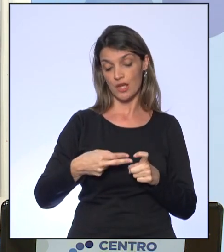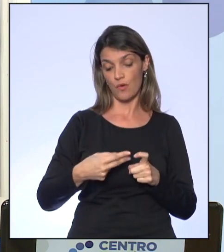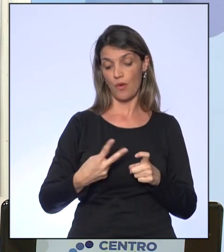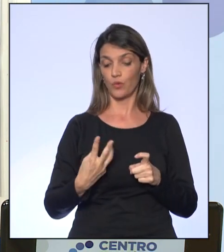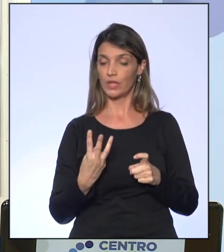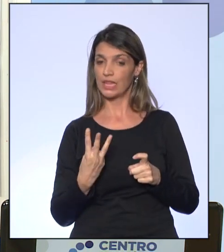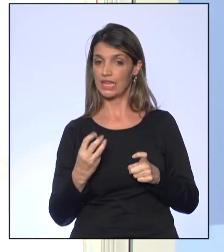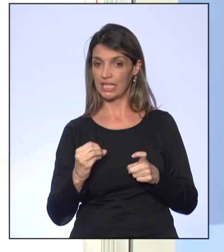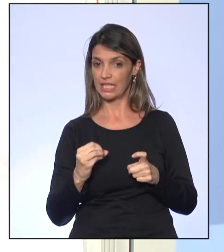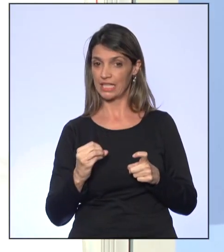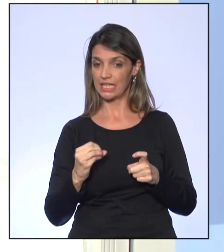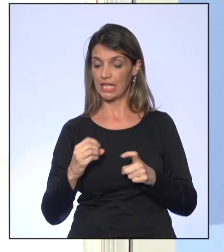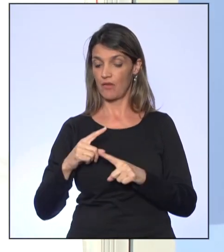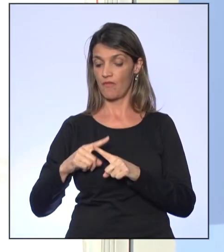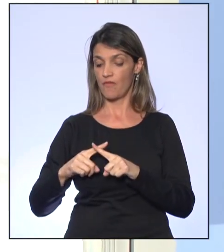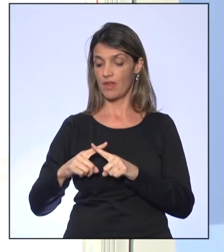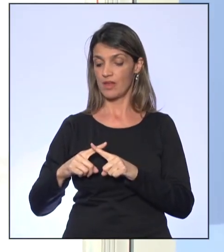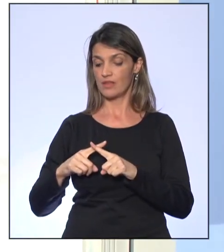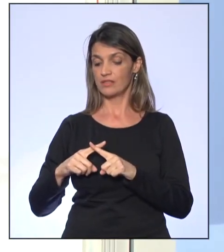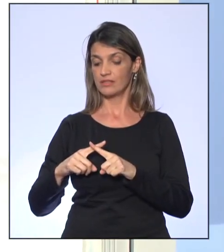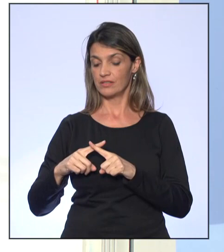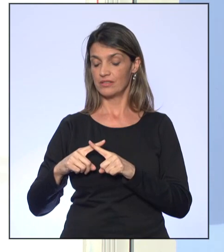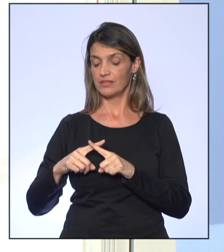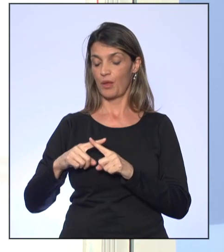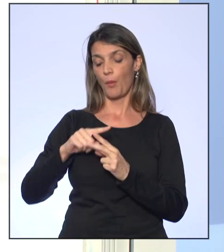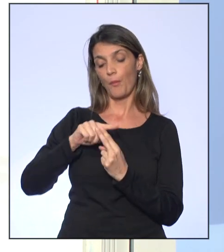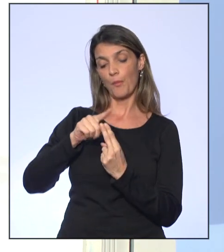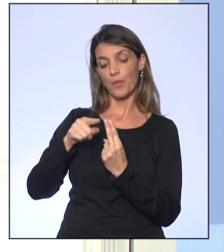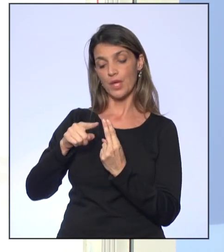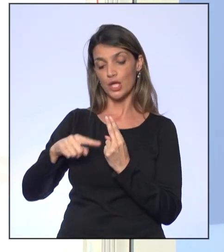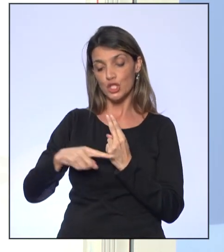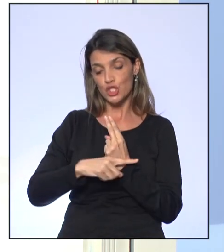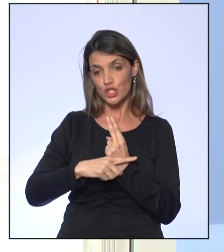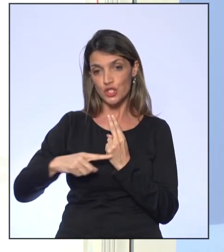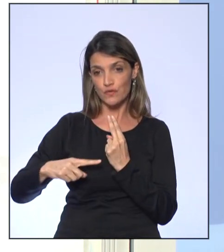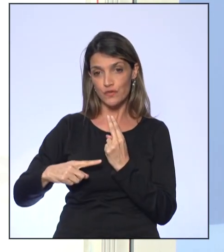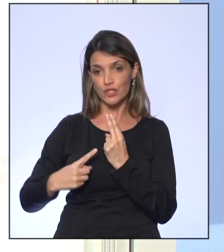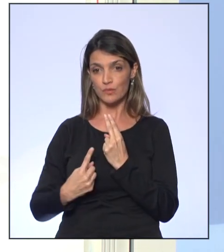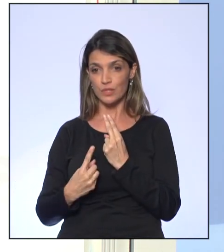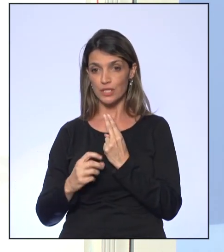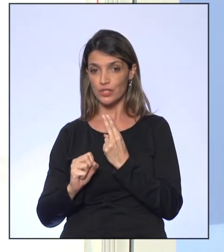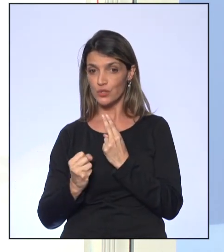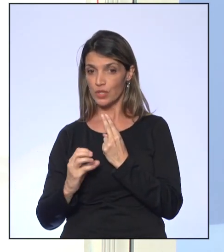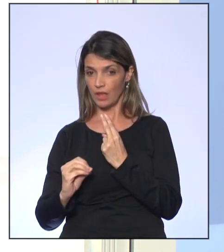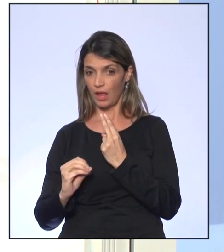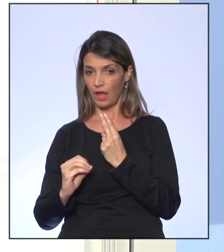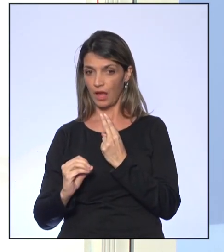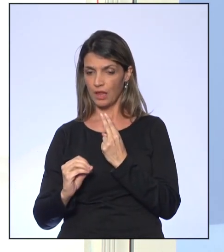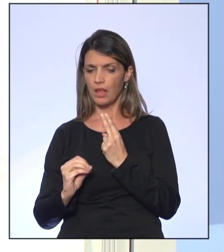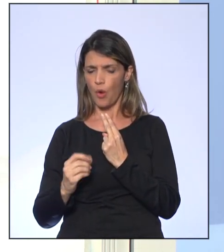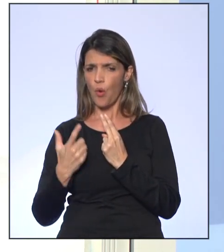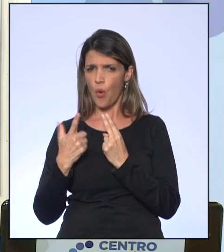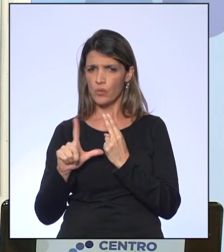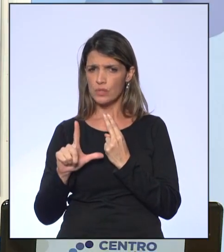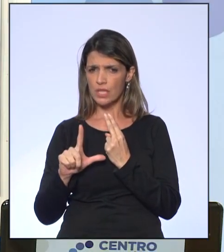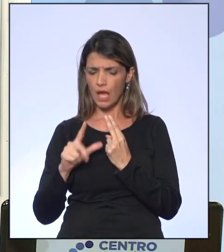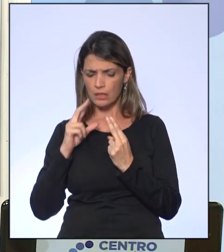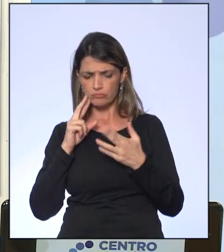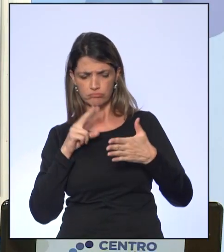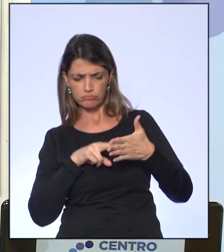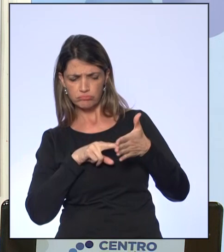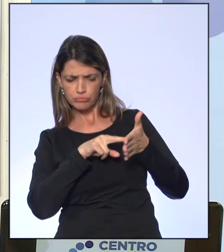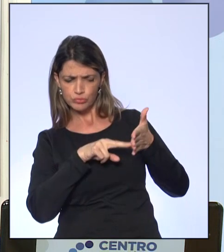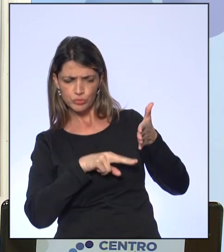π divide por 180. Já dá para fazer uma simplificação aqui, não é? Só de olhar dá para fazer